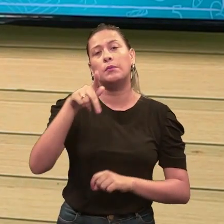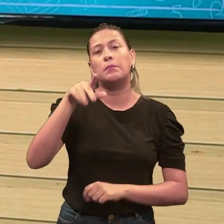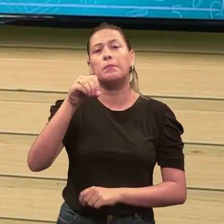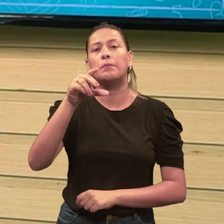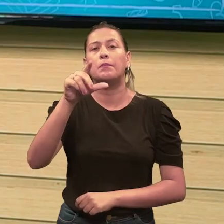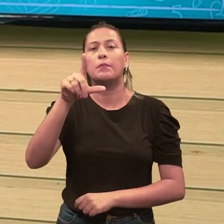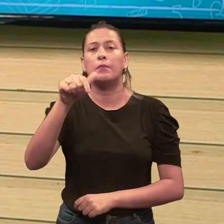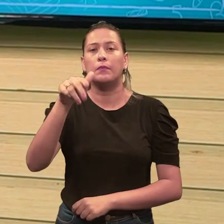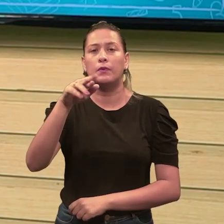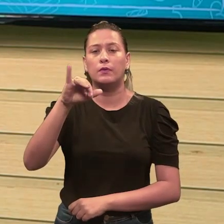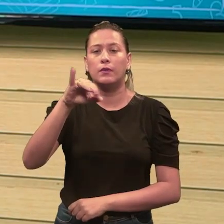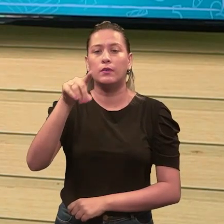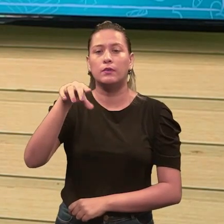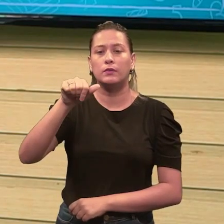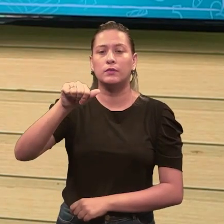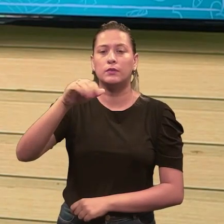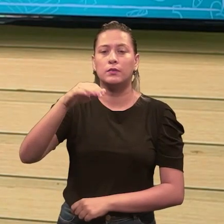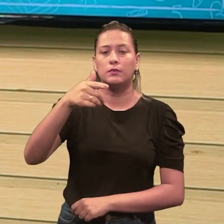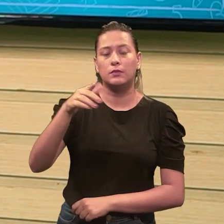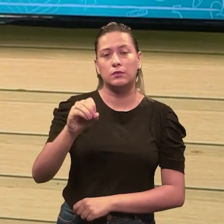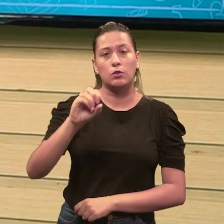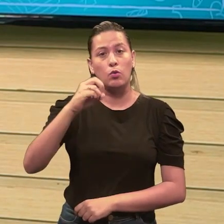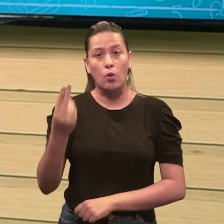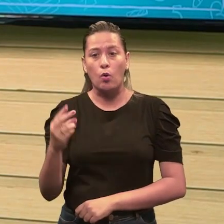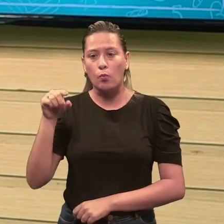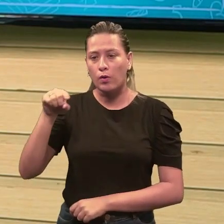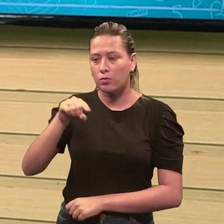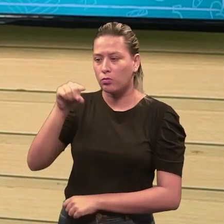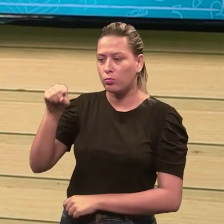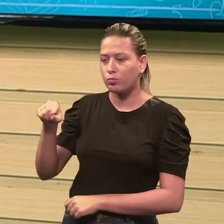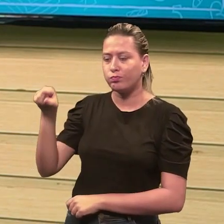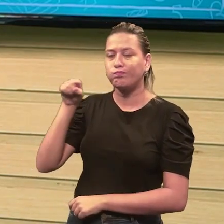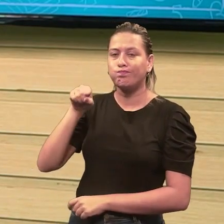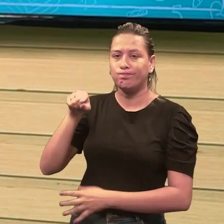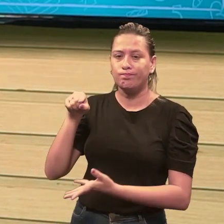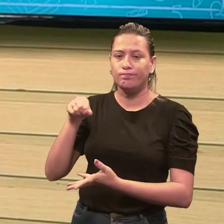tá? Mas também pode ser assim, certo? Quando